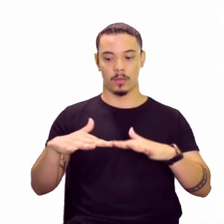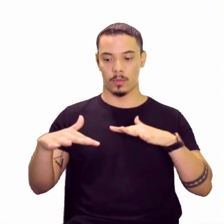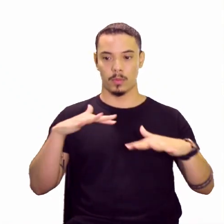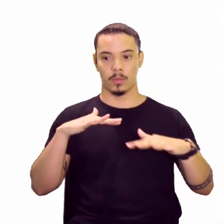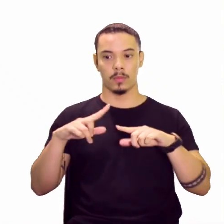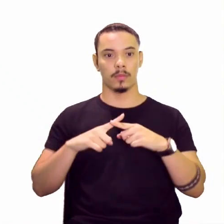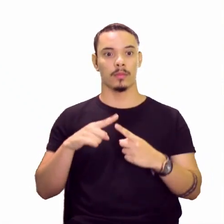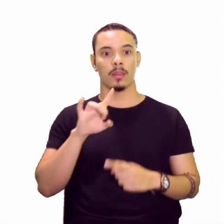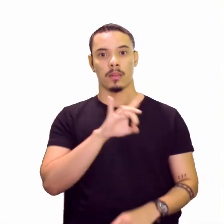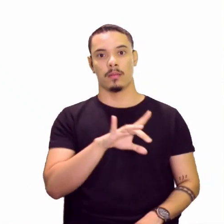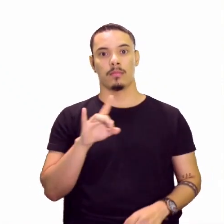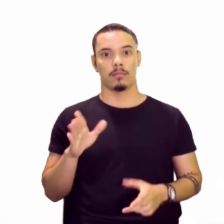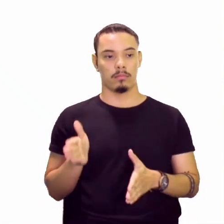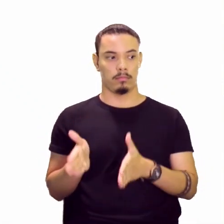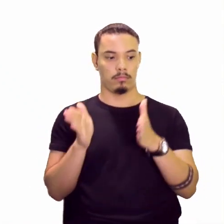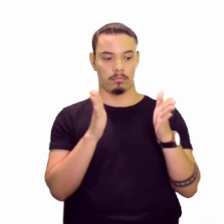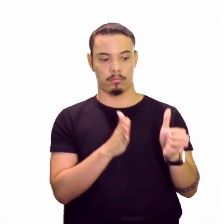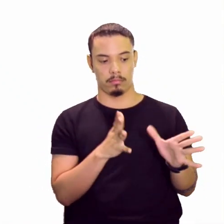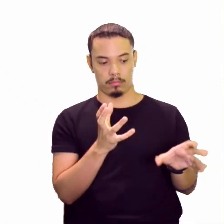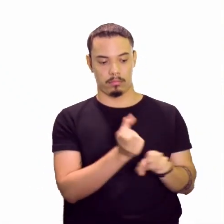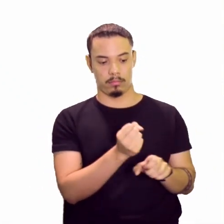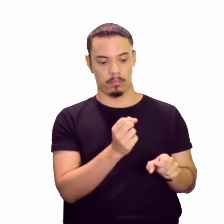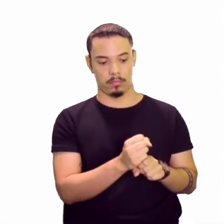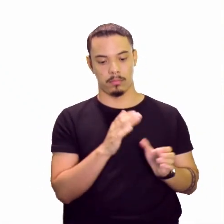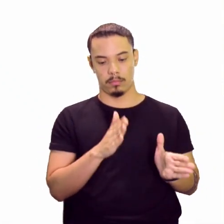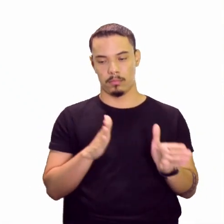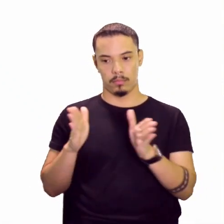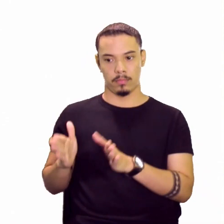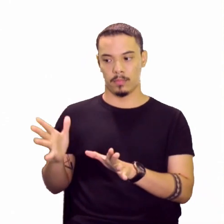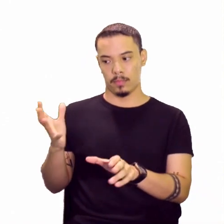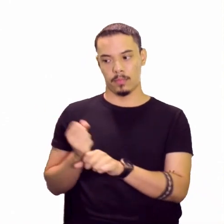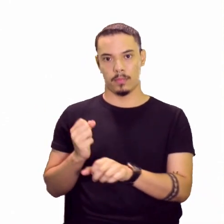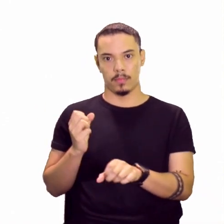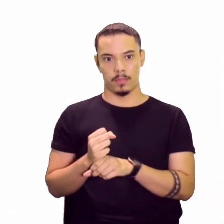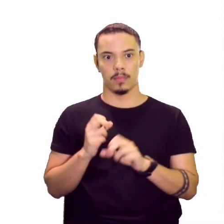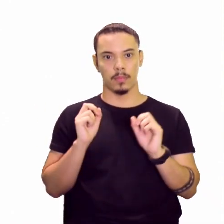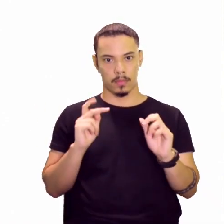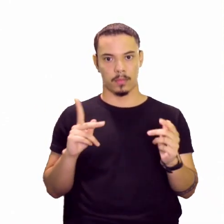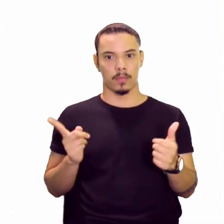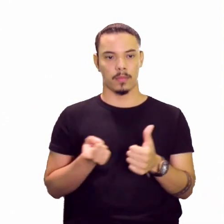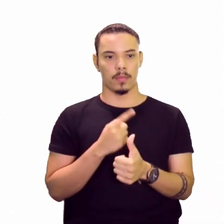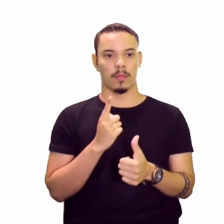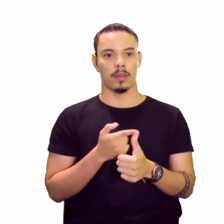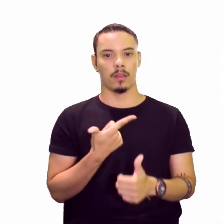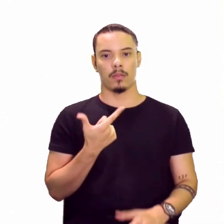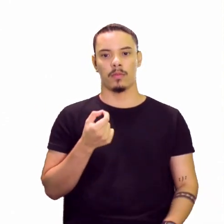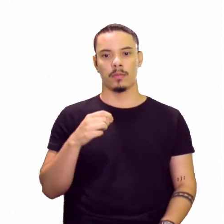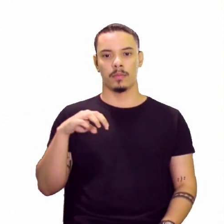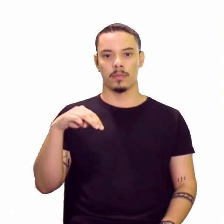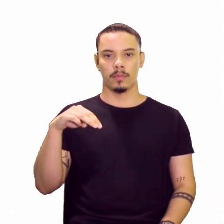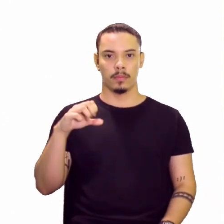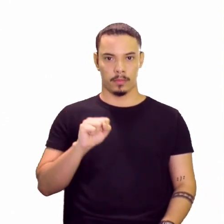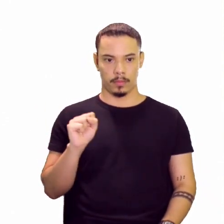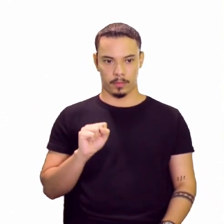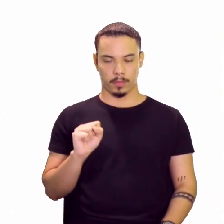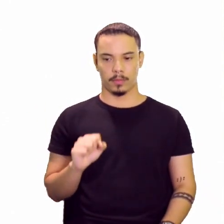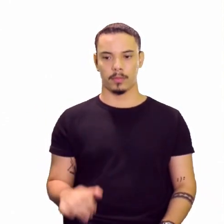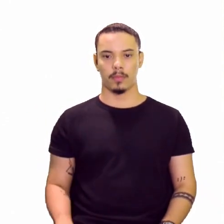mas cada um no seu quadrado, né? Você calcula aí separadamente. Então, vamos fazer primeiro dos 20 segundos, que está em